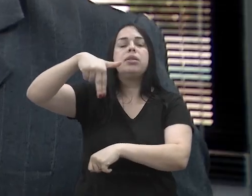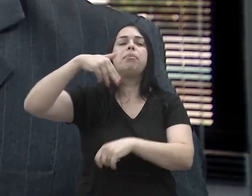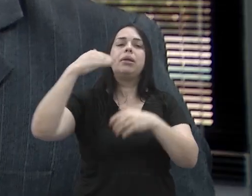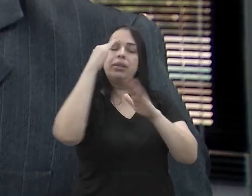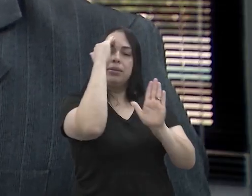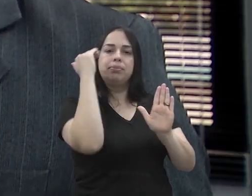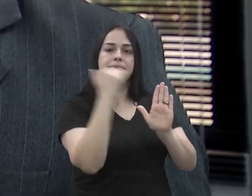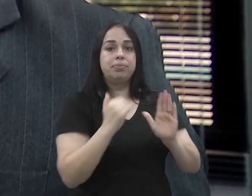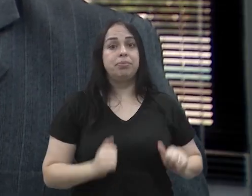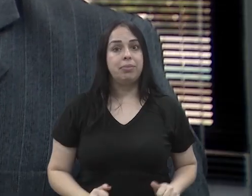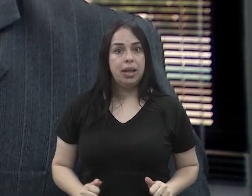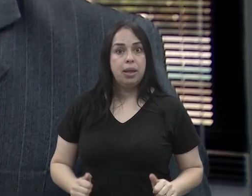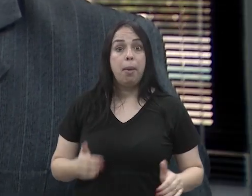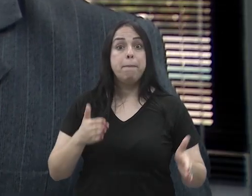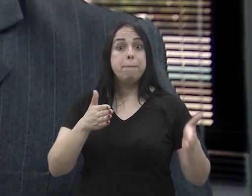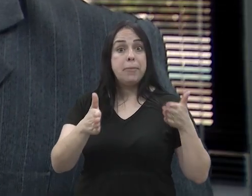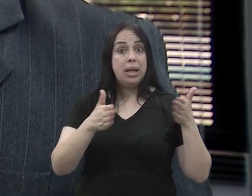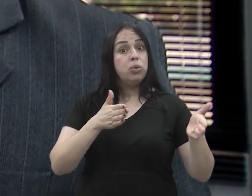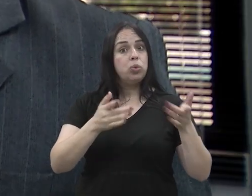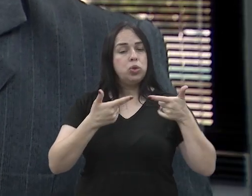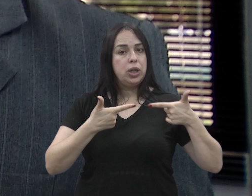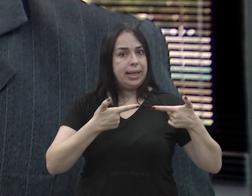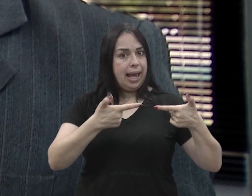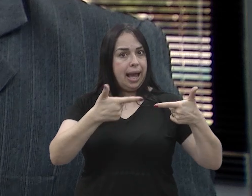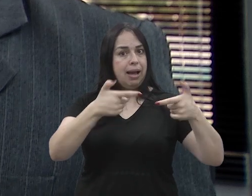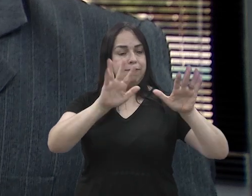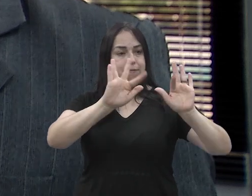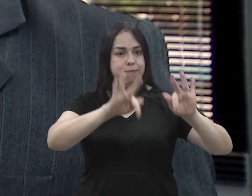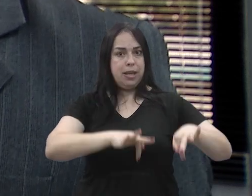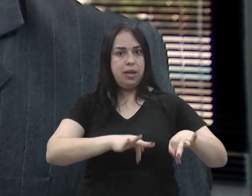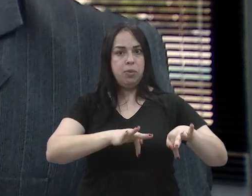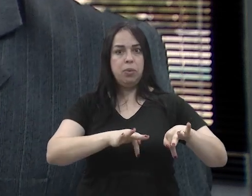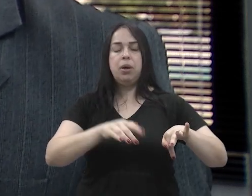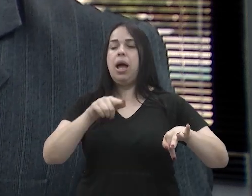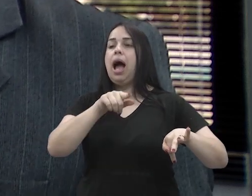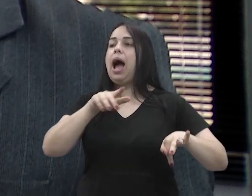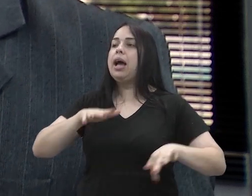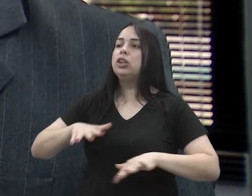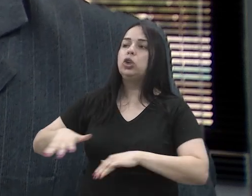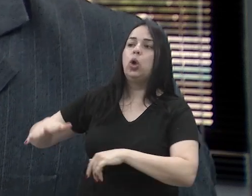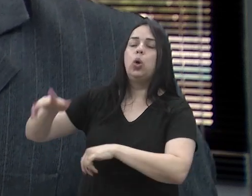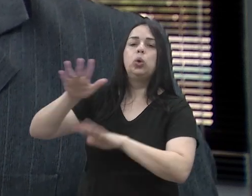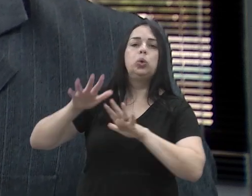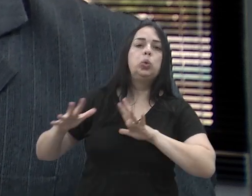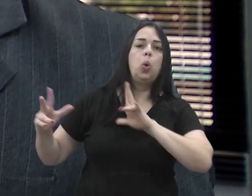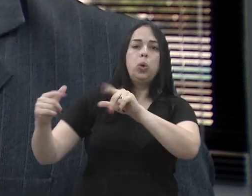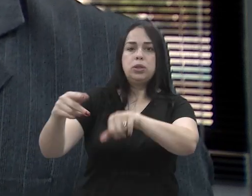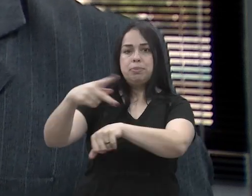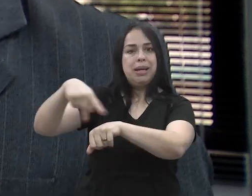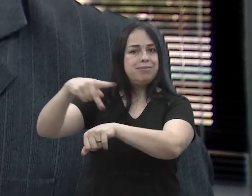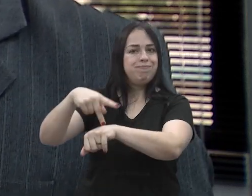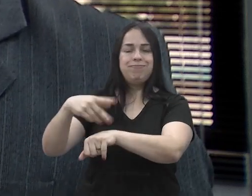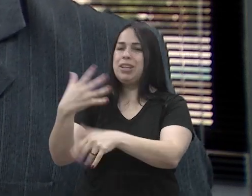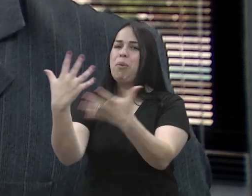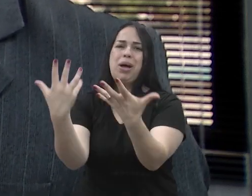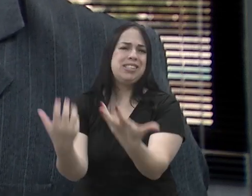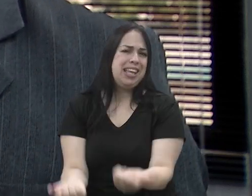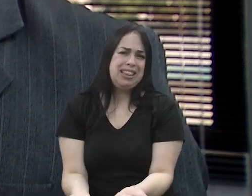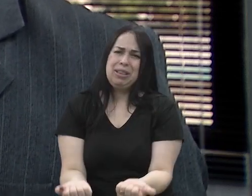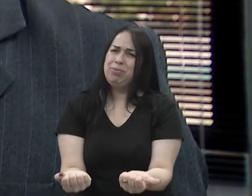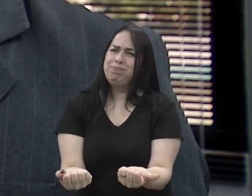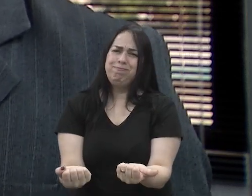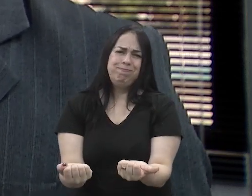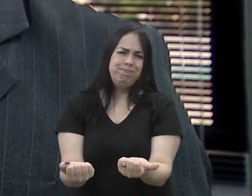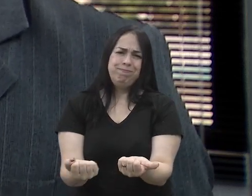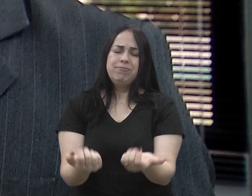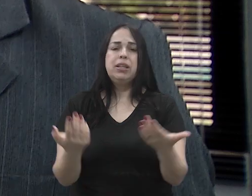nesse contexto pós-guerra, onde o mundo inteiro convergiu de que foi inaceitável a guerra chegar